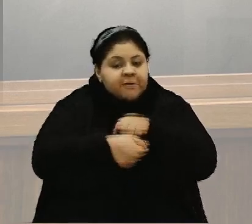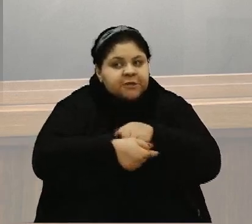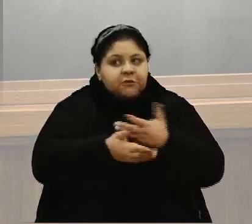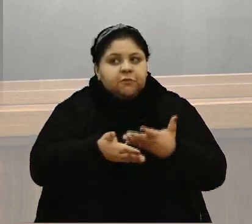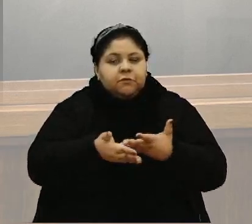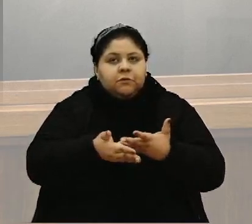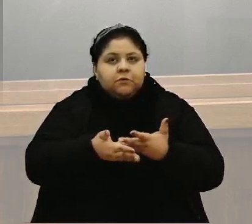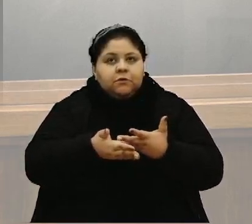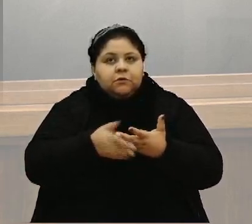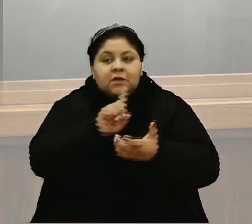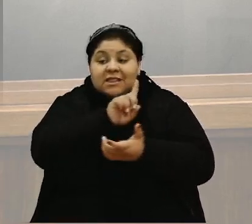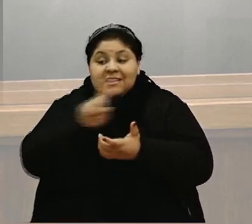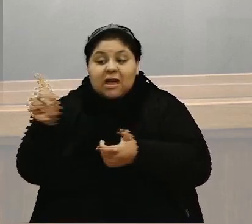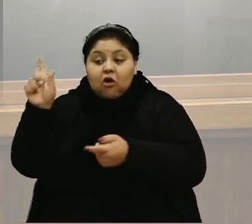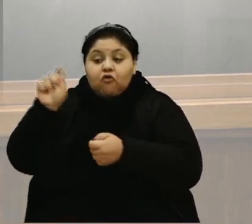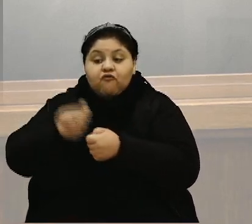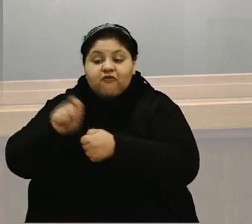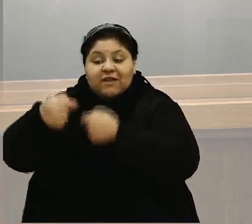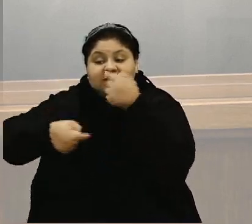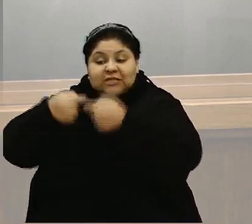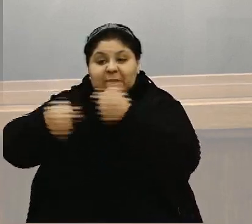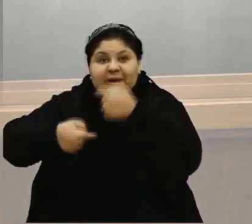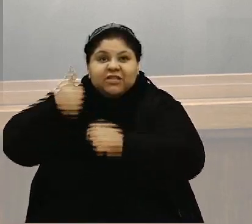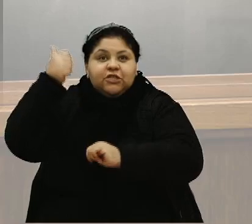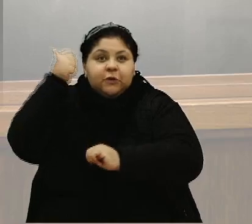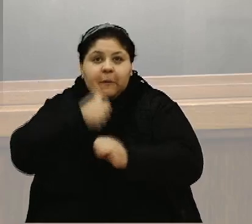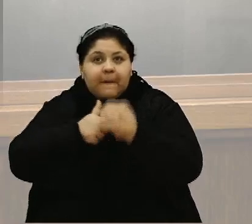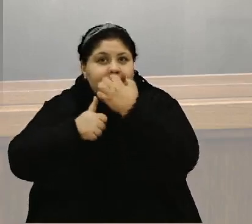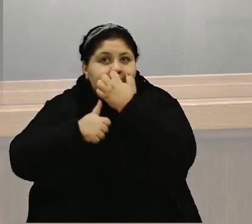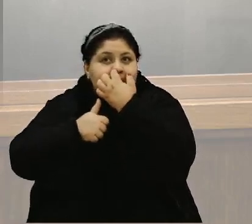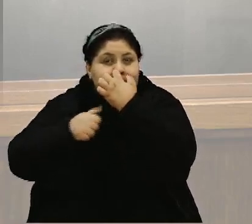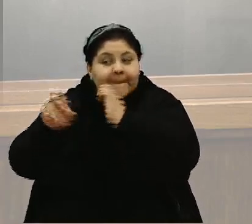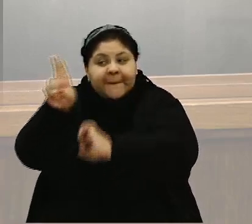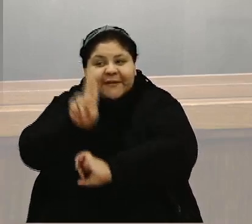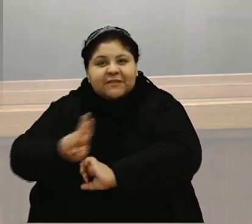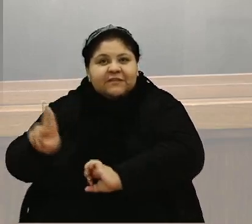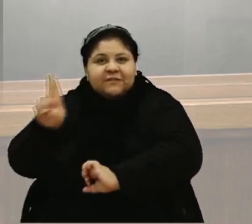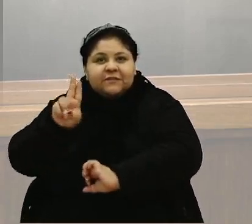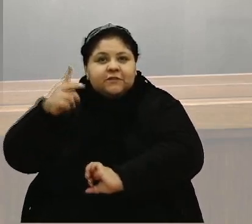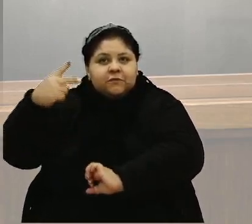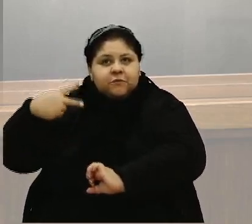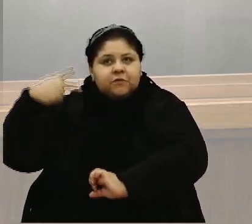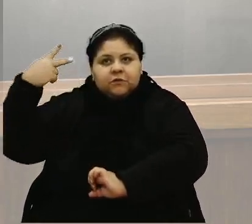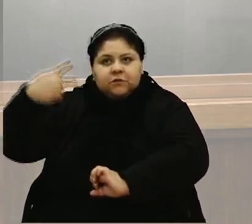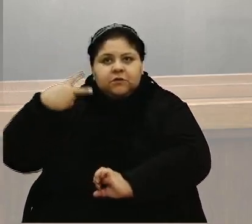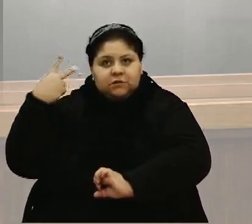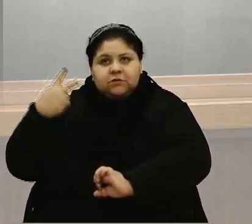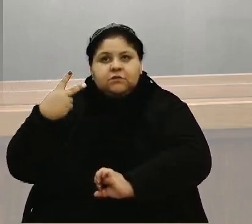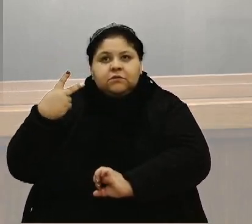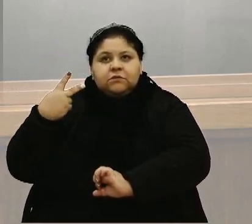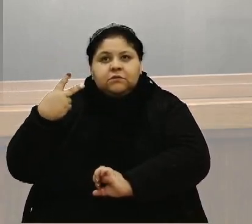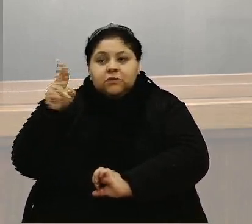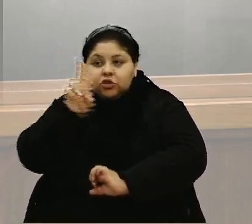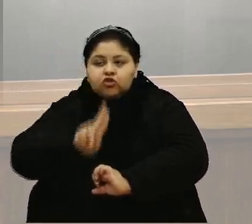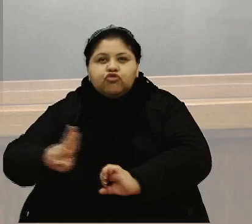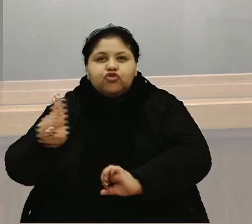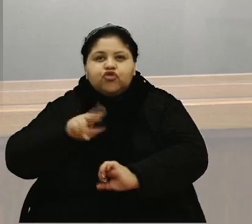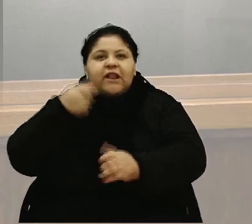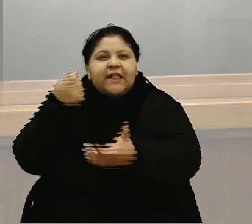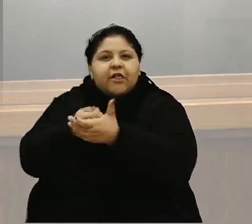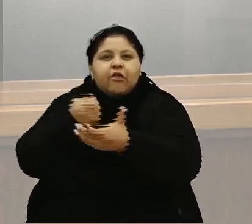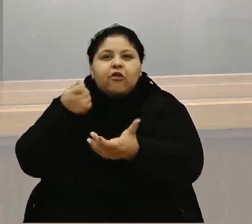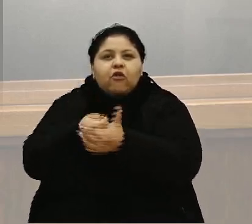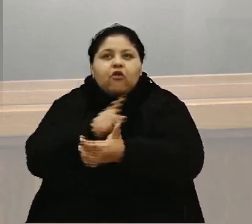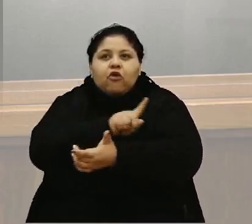E quando a pessoa não faz o debate das mulheres, ela se utiliza disso politicamente. Isso é se utilizar da nossa luta. E